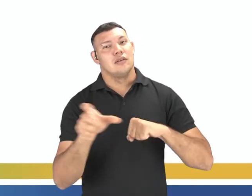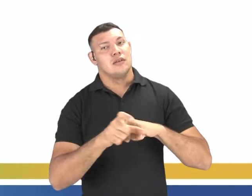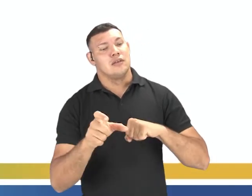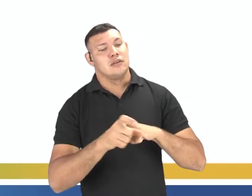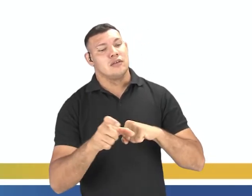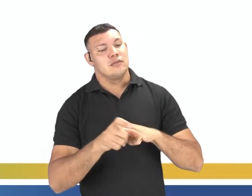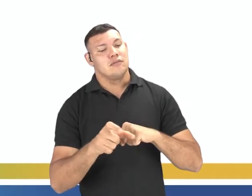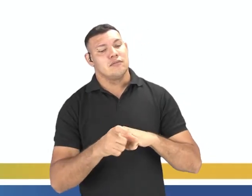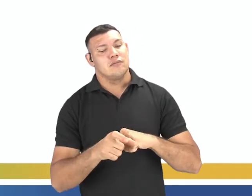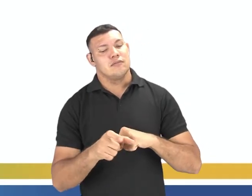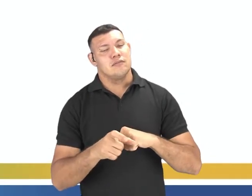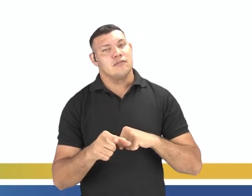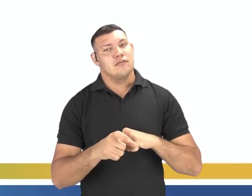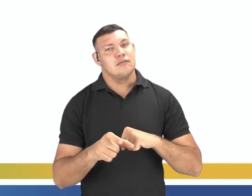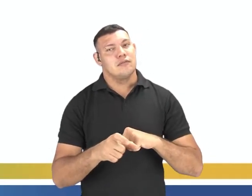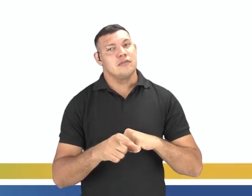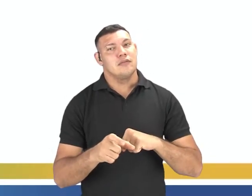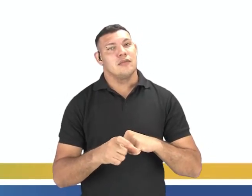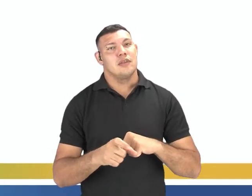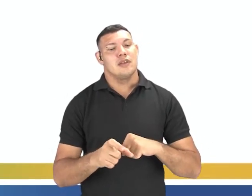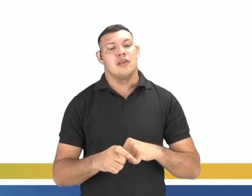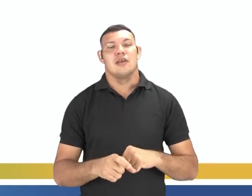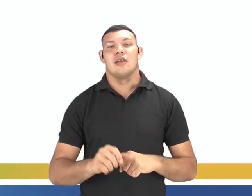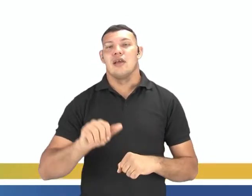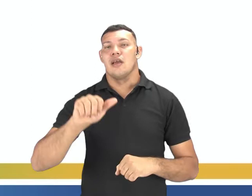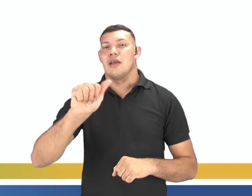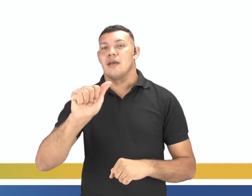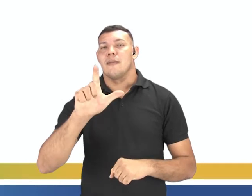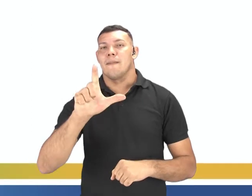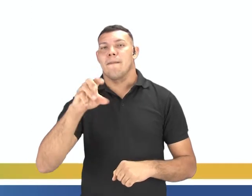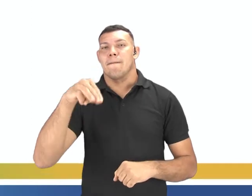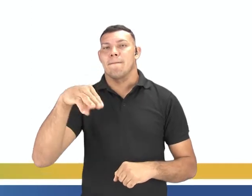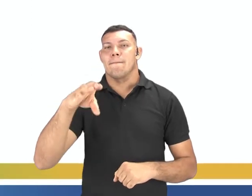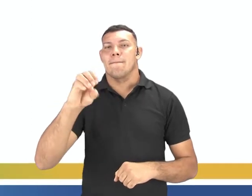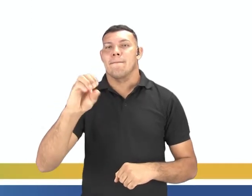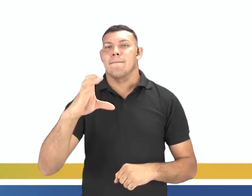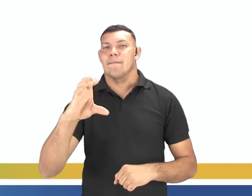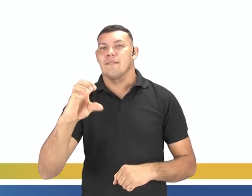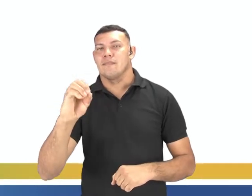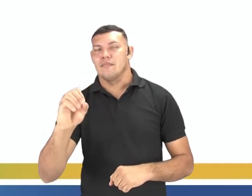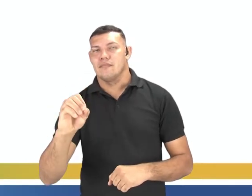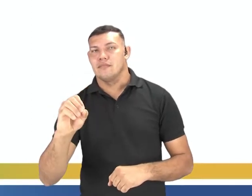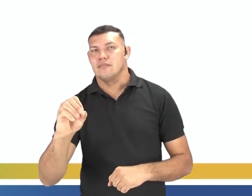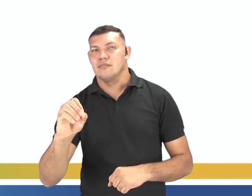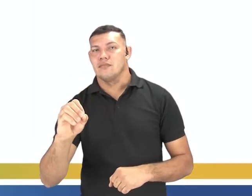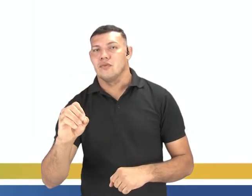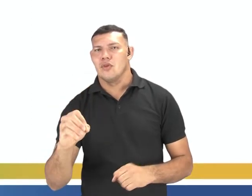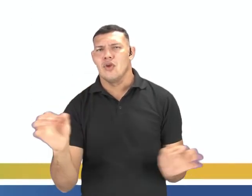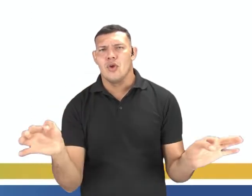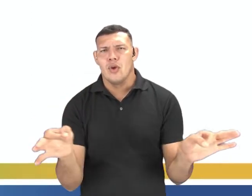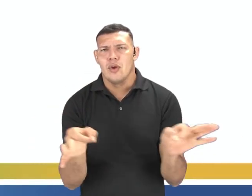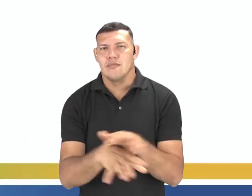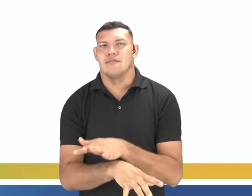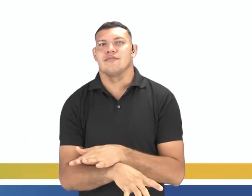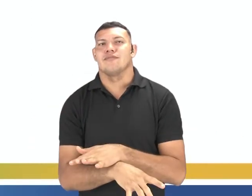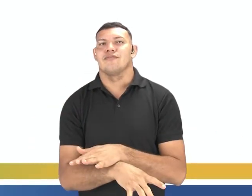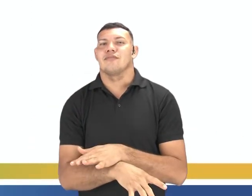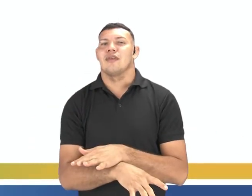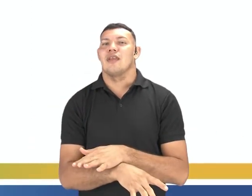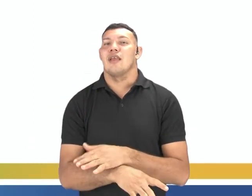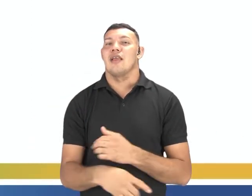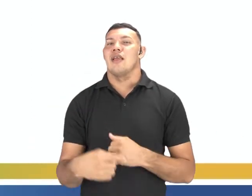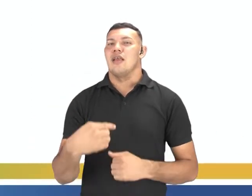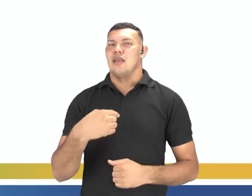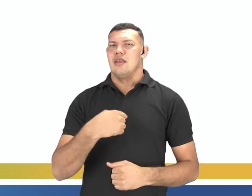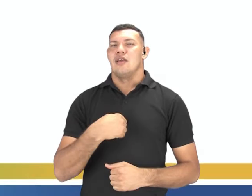o almoço, está pronto. Agora, eu almoço ao meio-dia. Então,